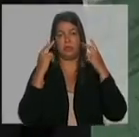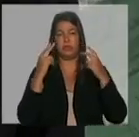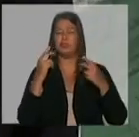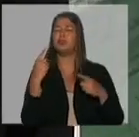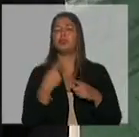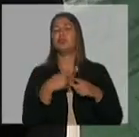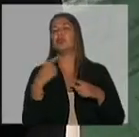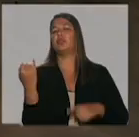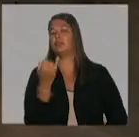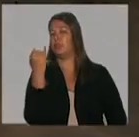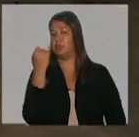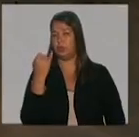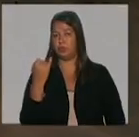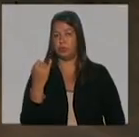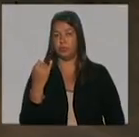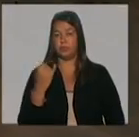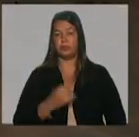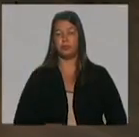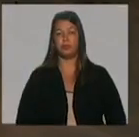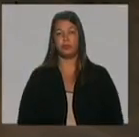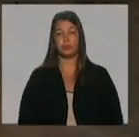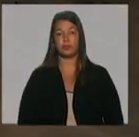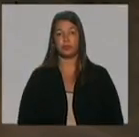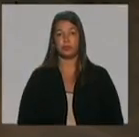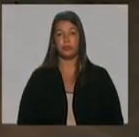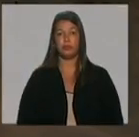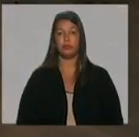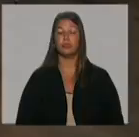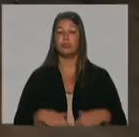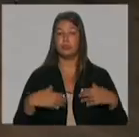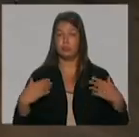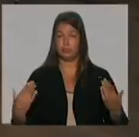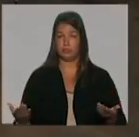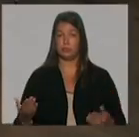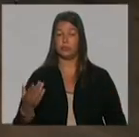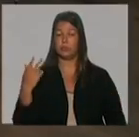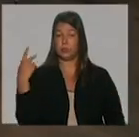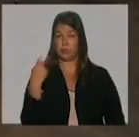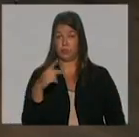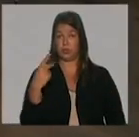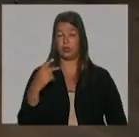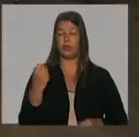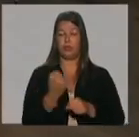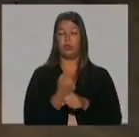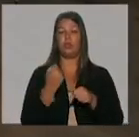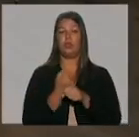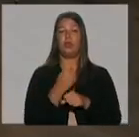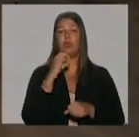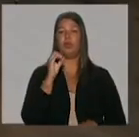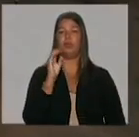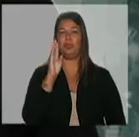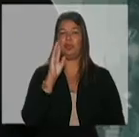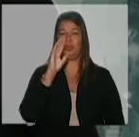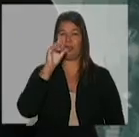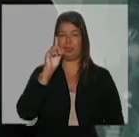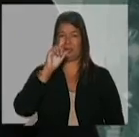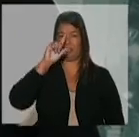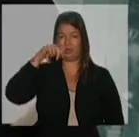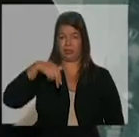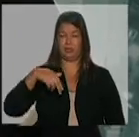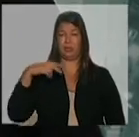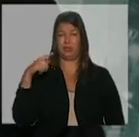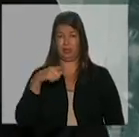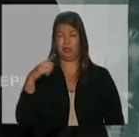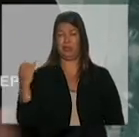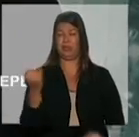obra é tão importante? Então, Fernanda, por que a obra da UPGN, né, a Unidade de Processamento de Gás Natural do Comperj, é